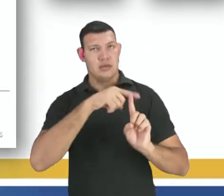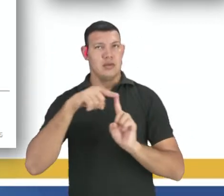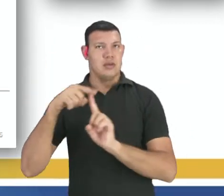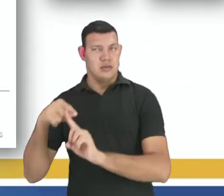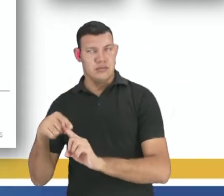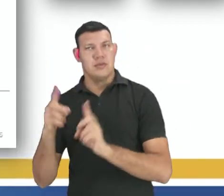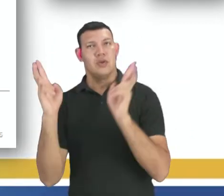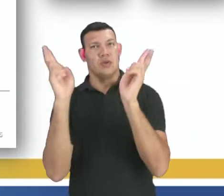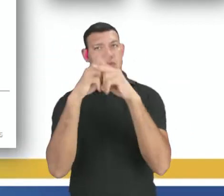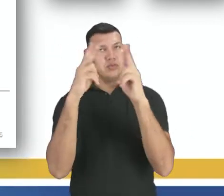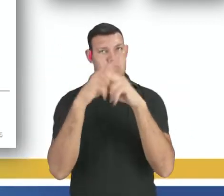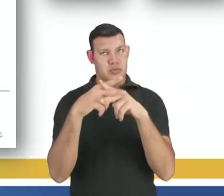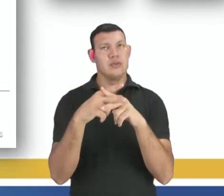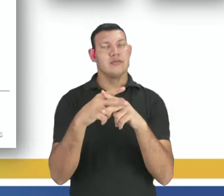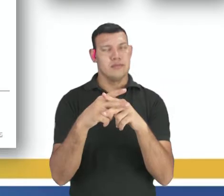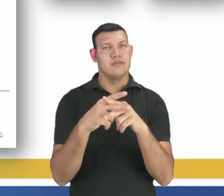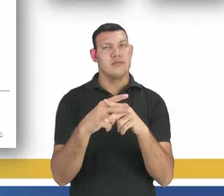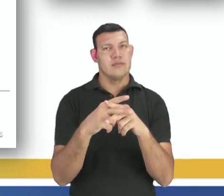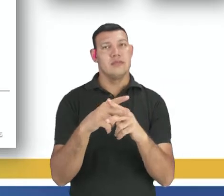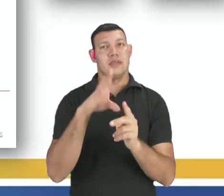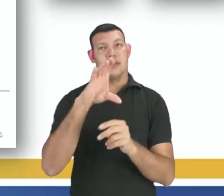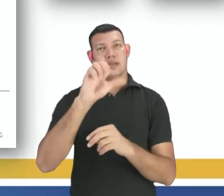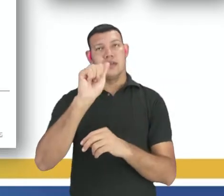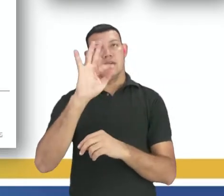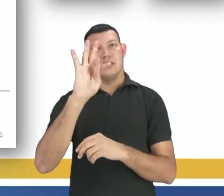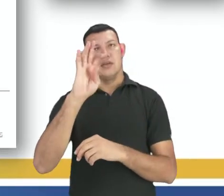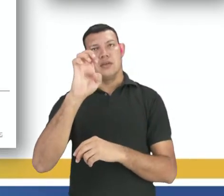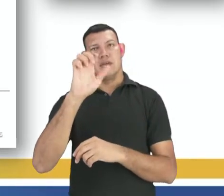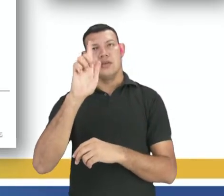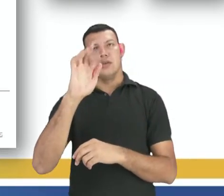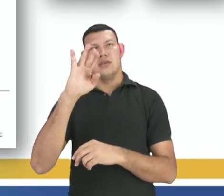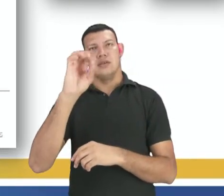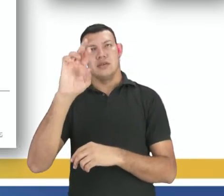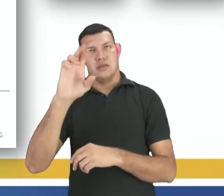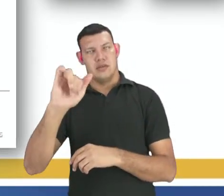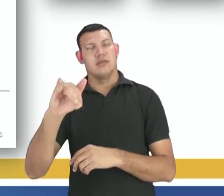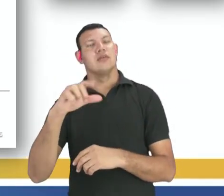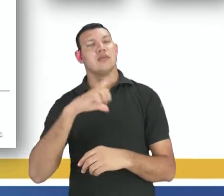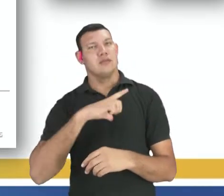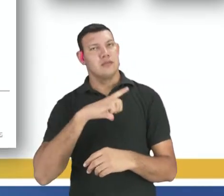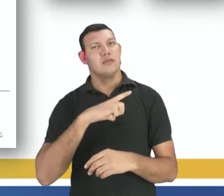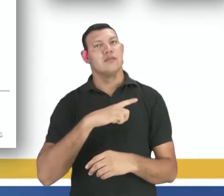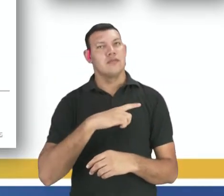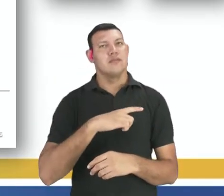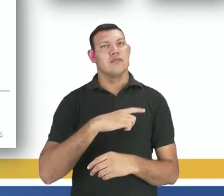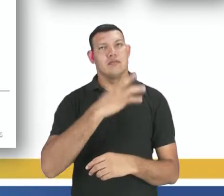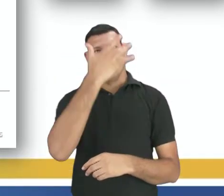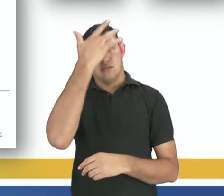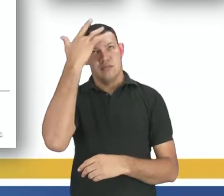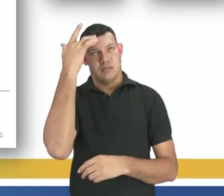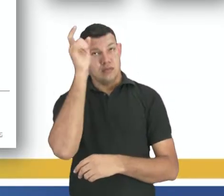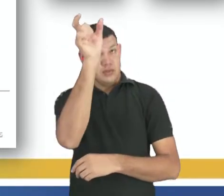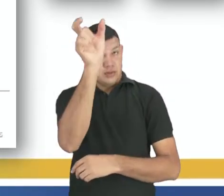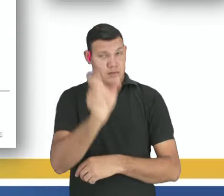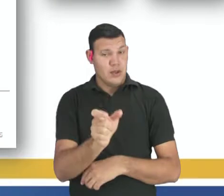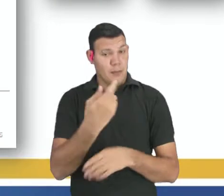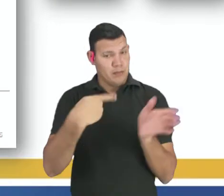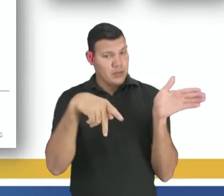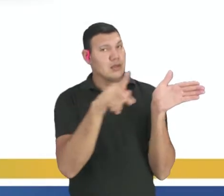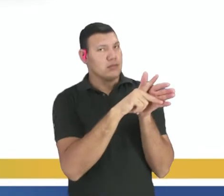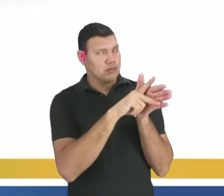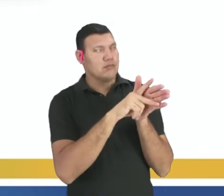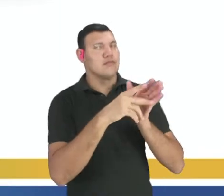luta e cada categoria dentro da luta existe um perfil de lutador,